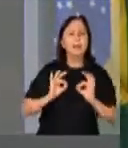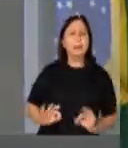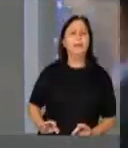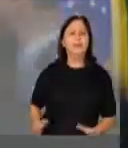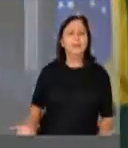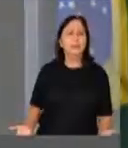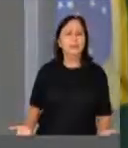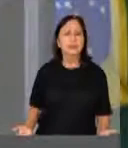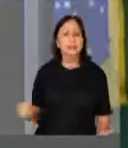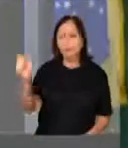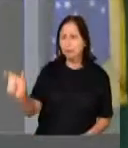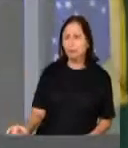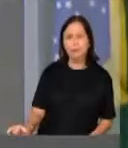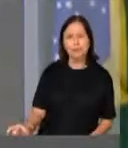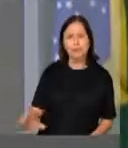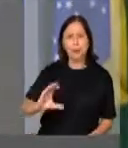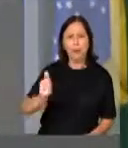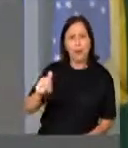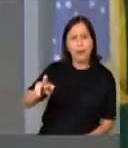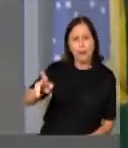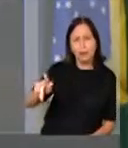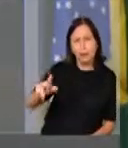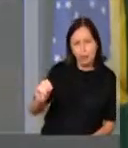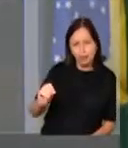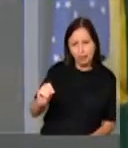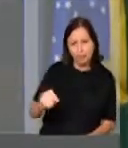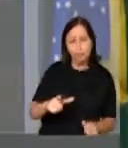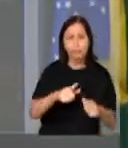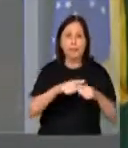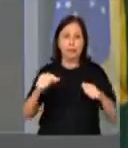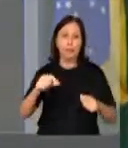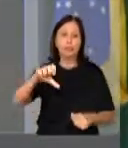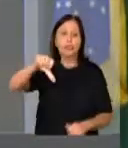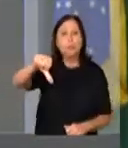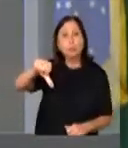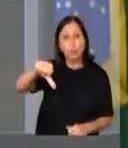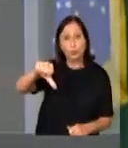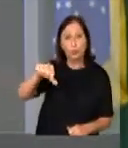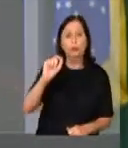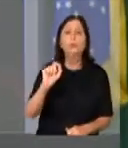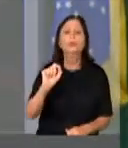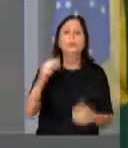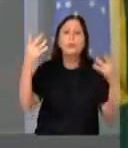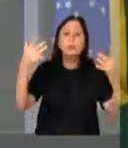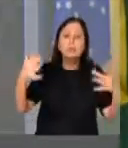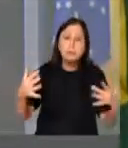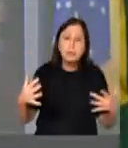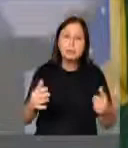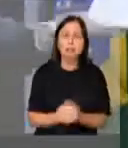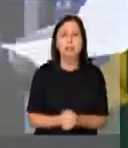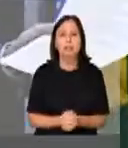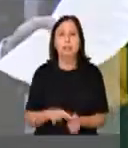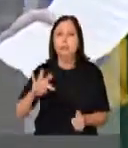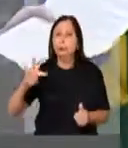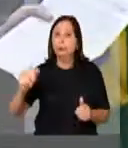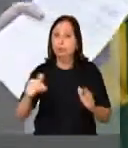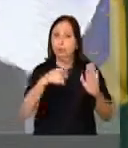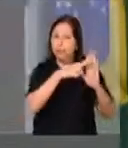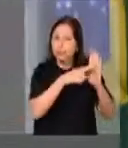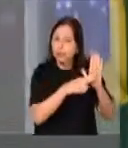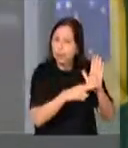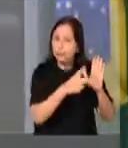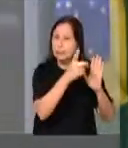demais. O artigo 9º, ele diz o seguinte, que os critérios do